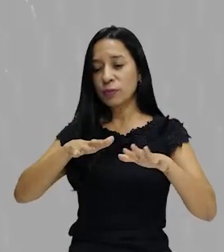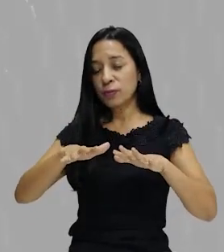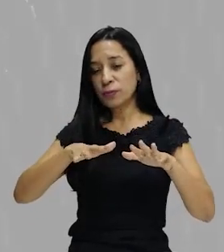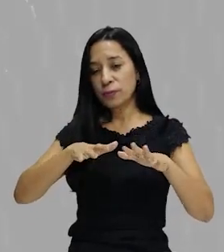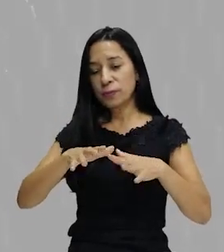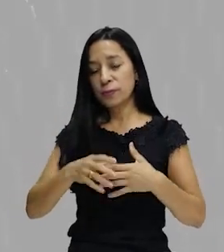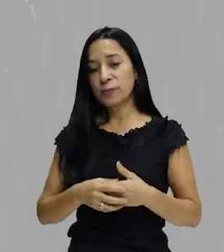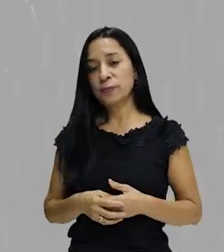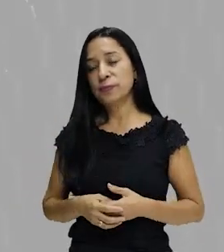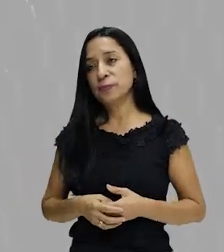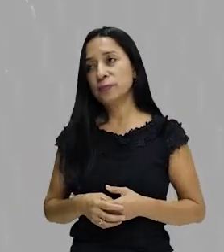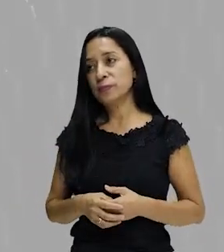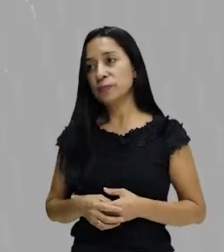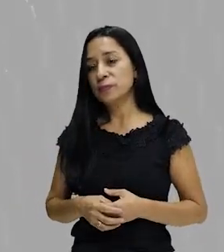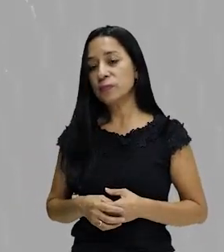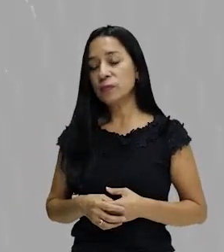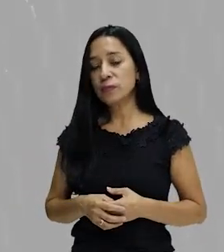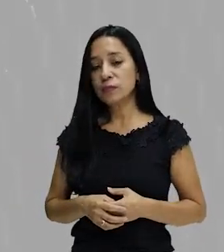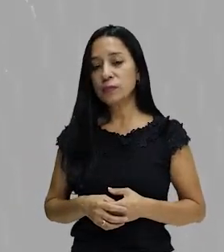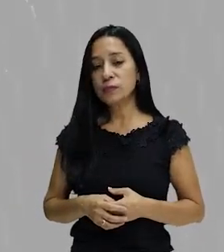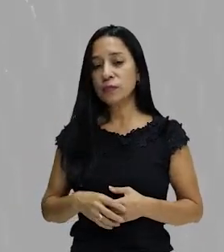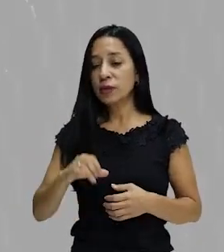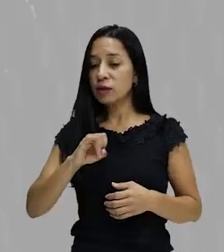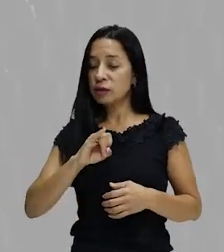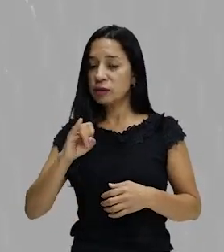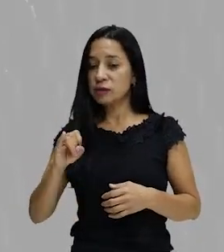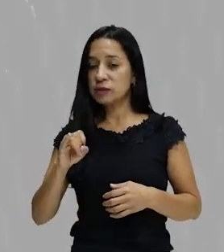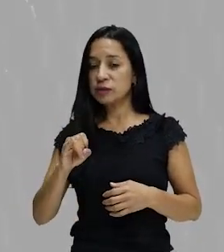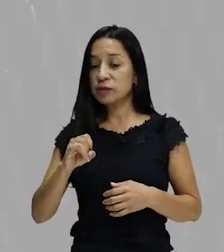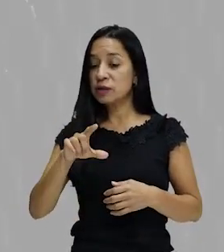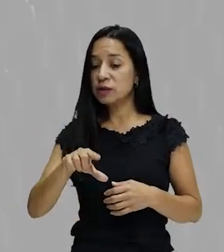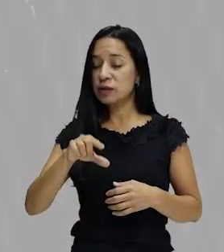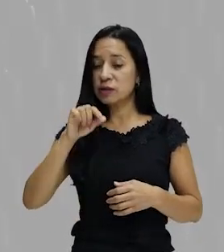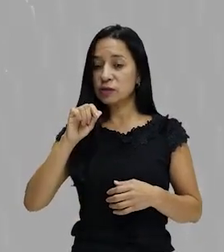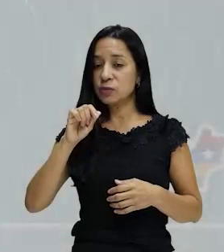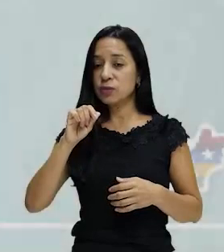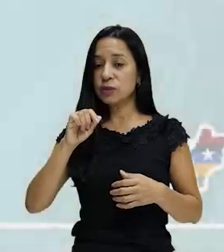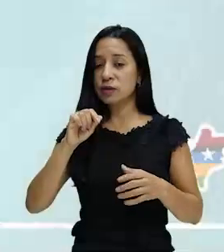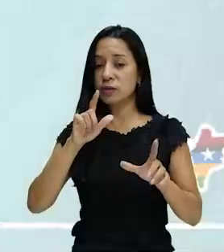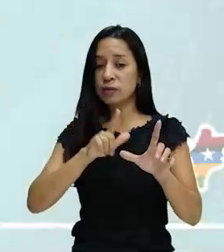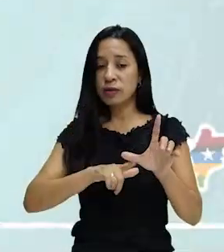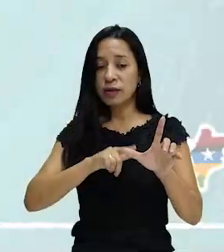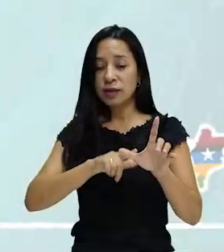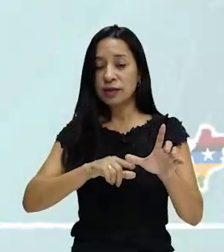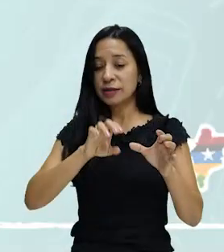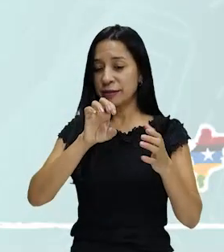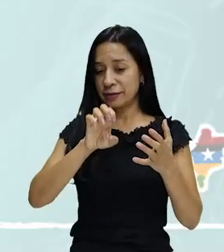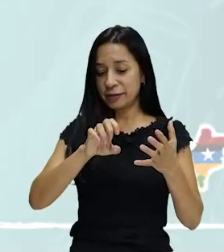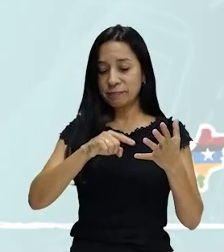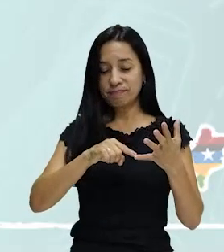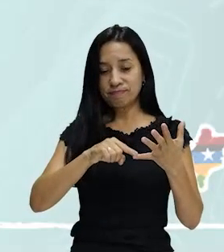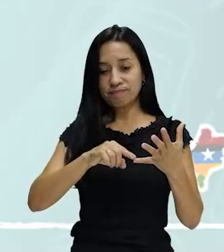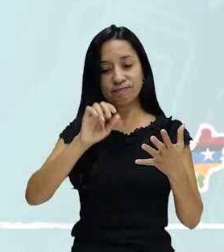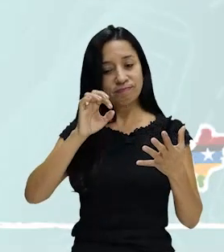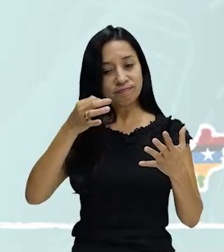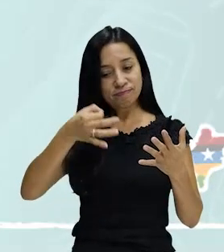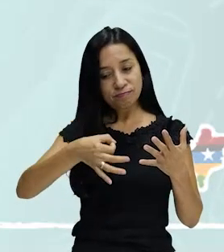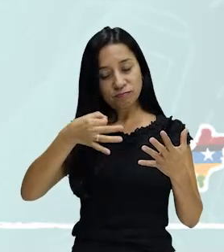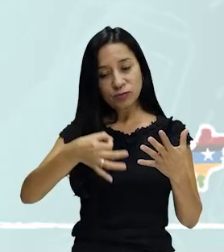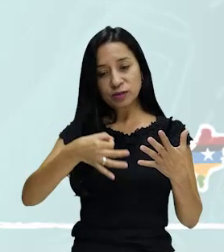Bom, então se você disse, né, marcou aí a opção E, você